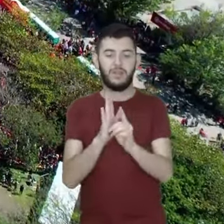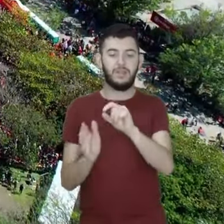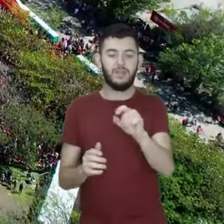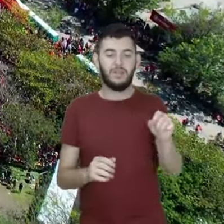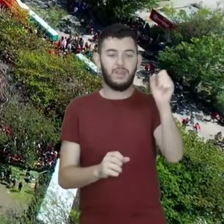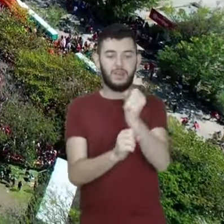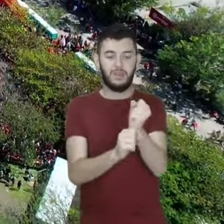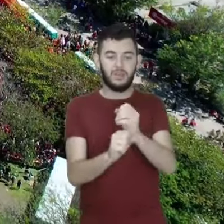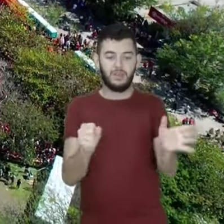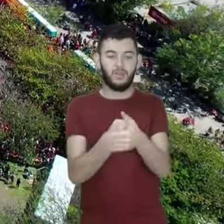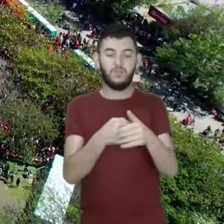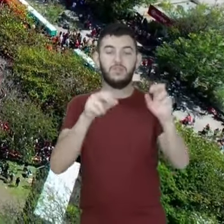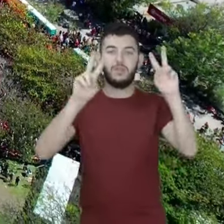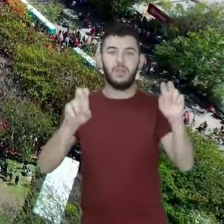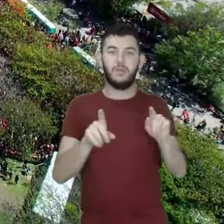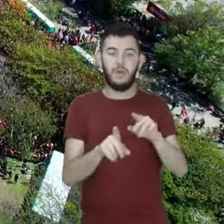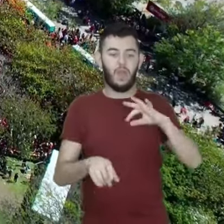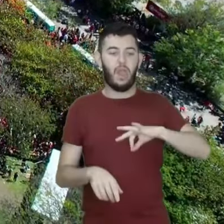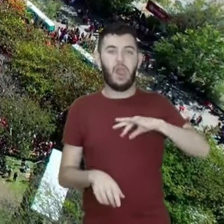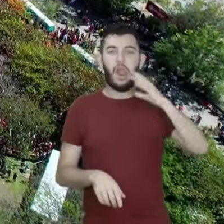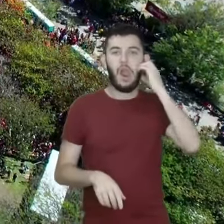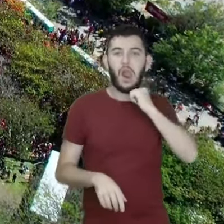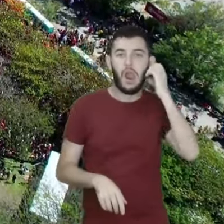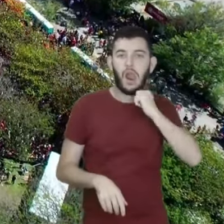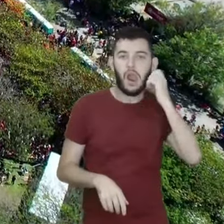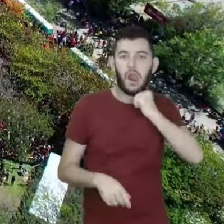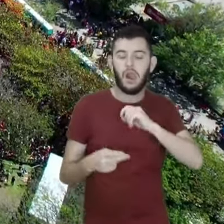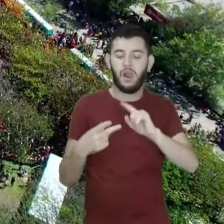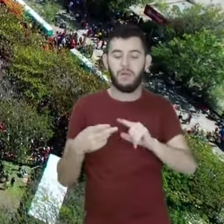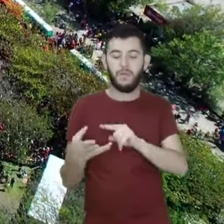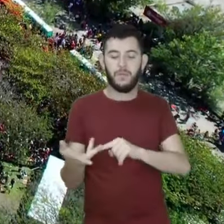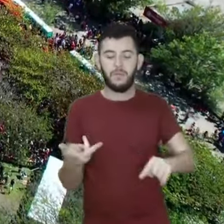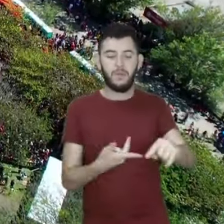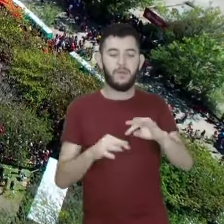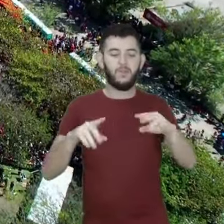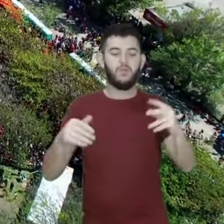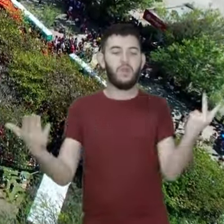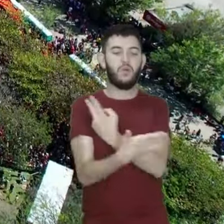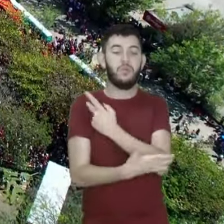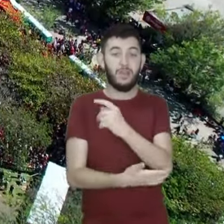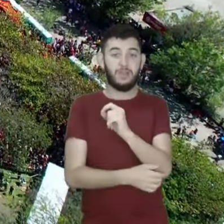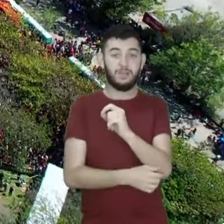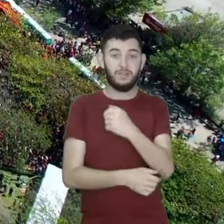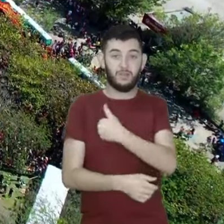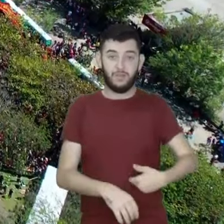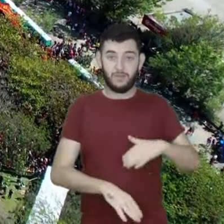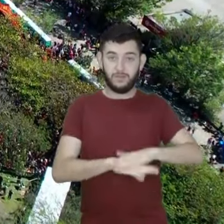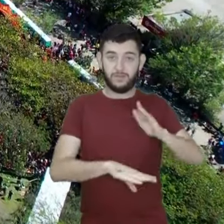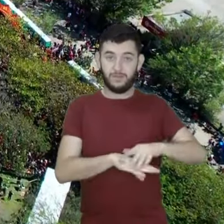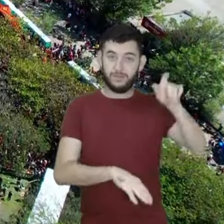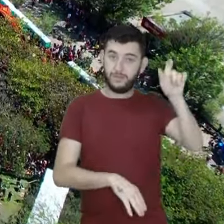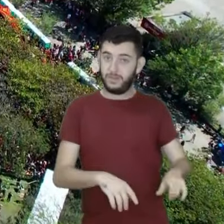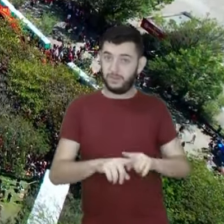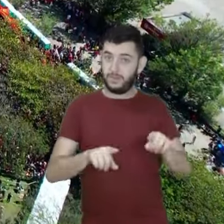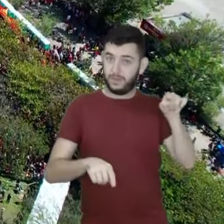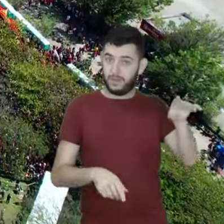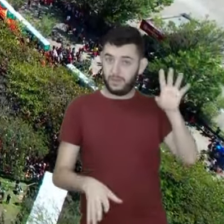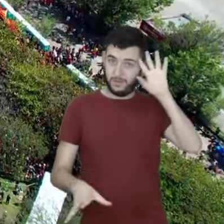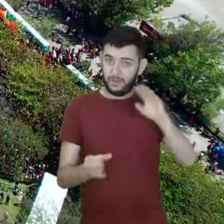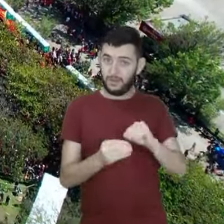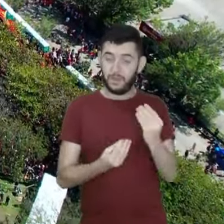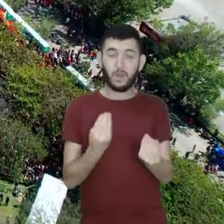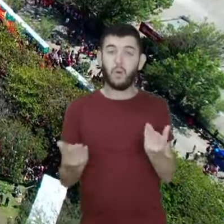de podre no governo dele. Pois bem, esse cidadão vai saber do seguinte: a primeira coisa que nós